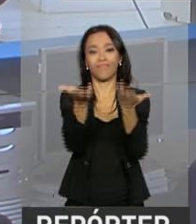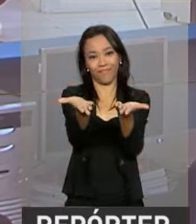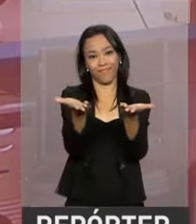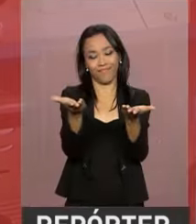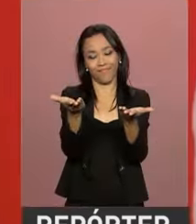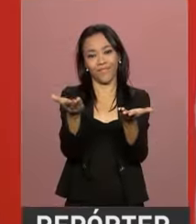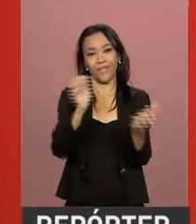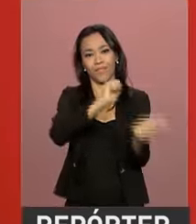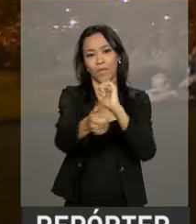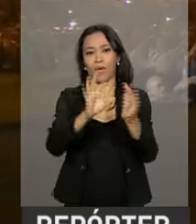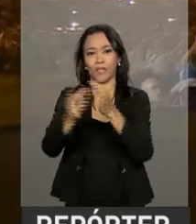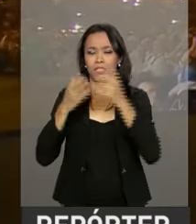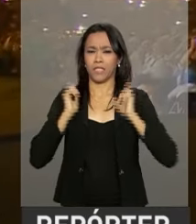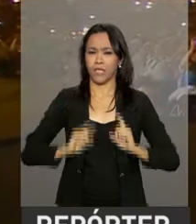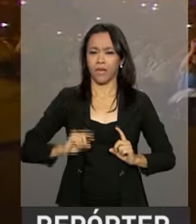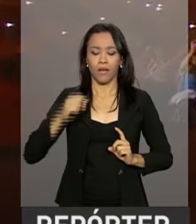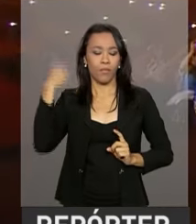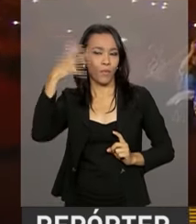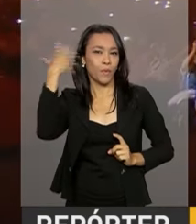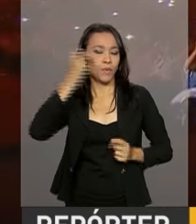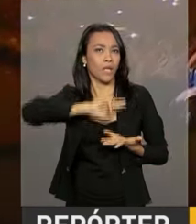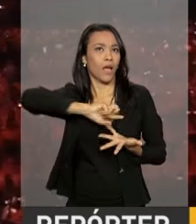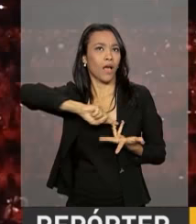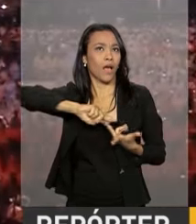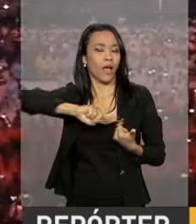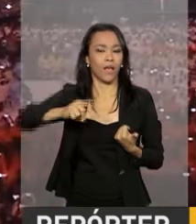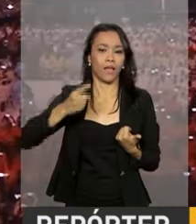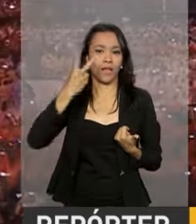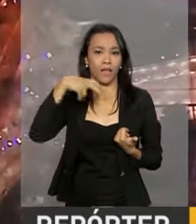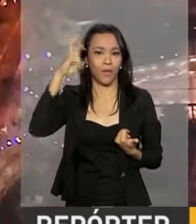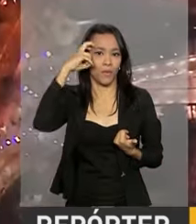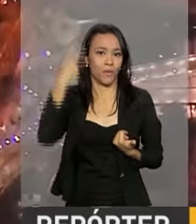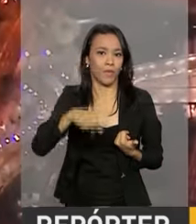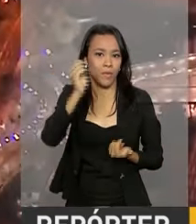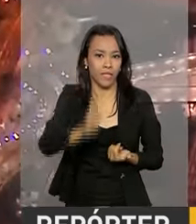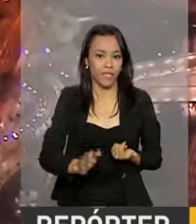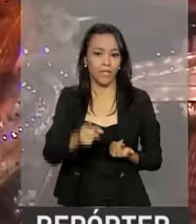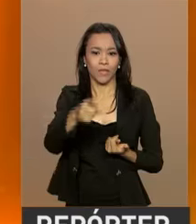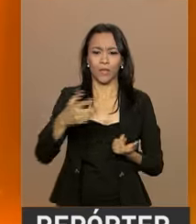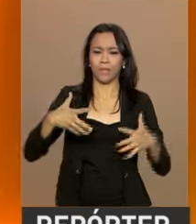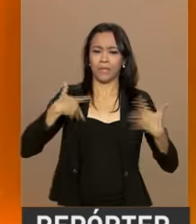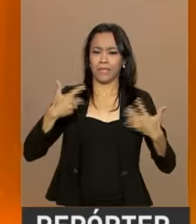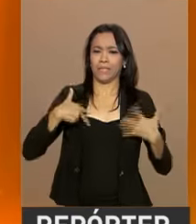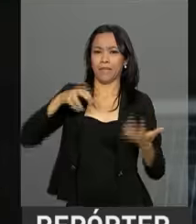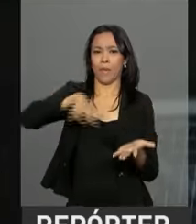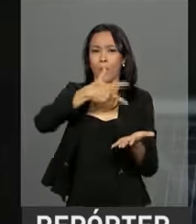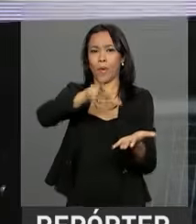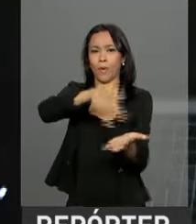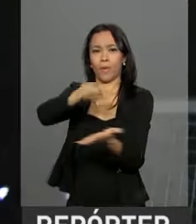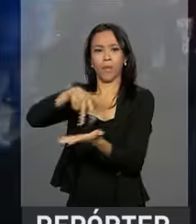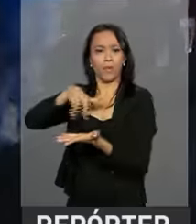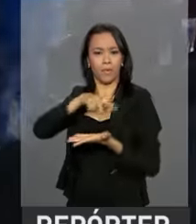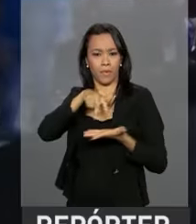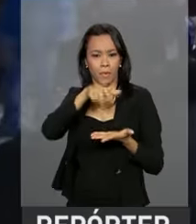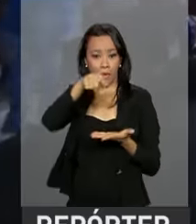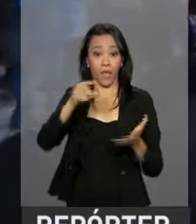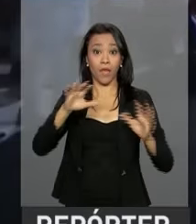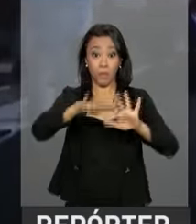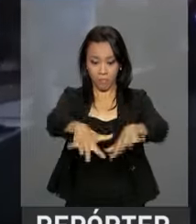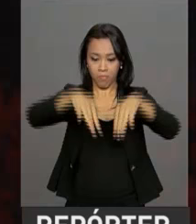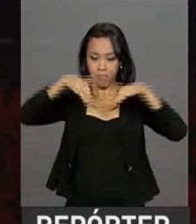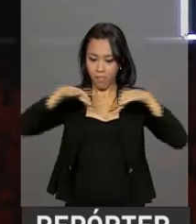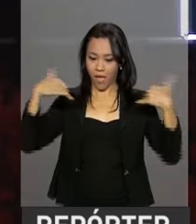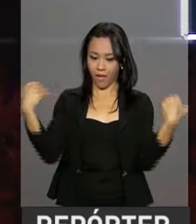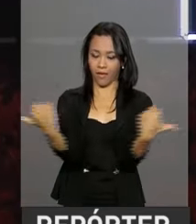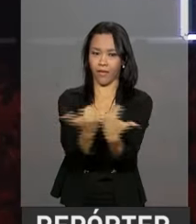a festa contou com muita música os diferentes ritmos colocaram o público e os atletas para dançar no Maracanã